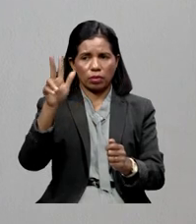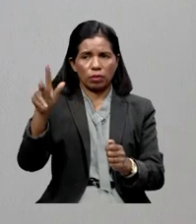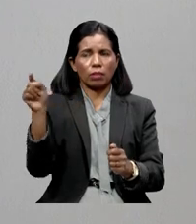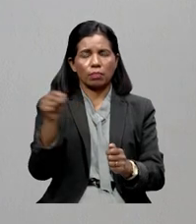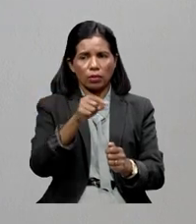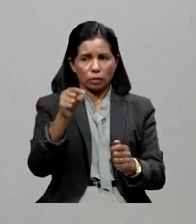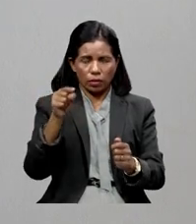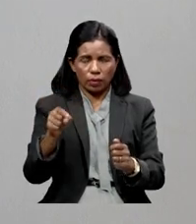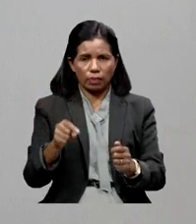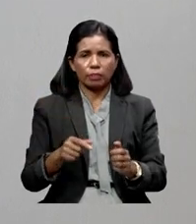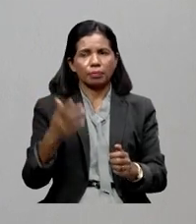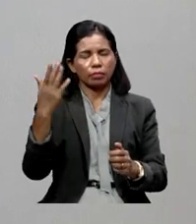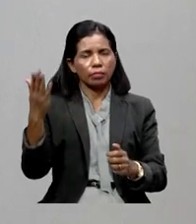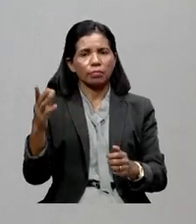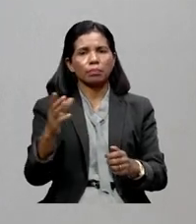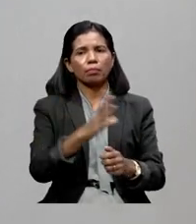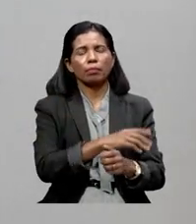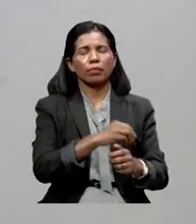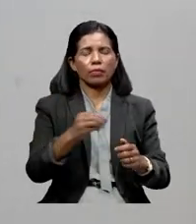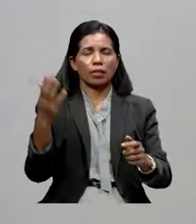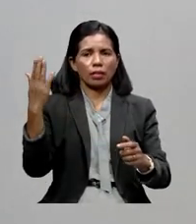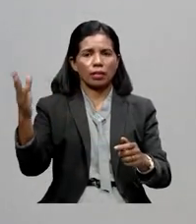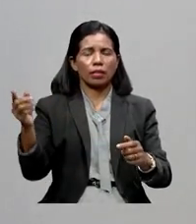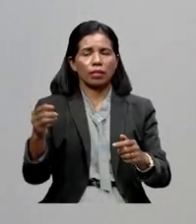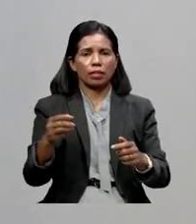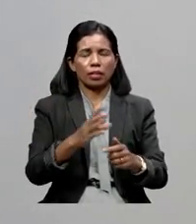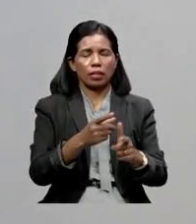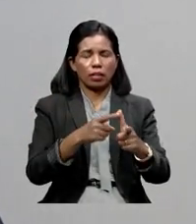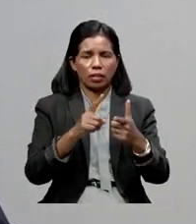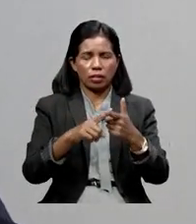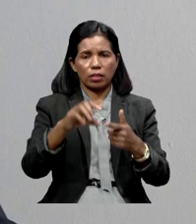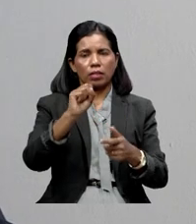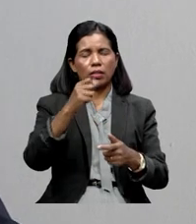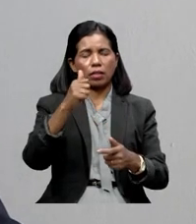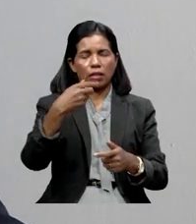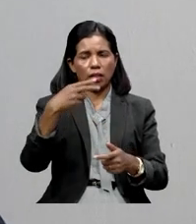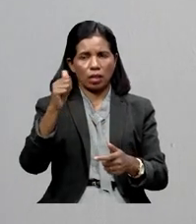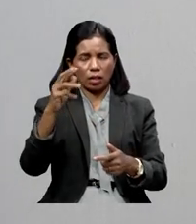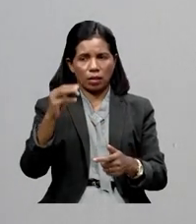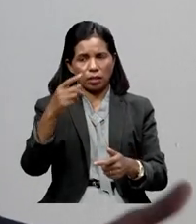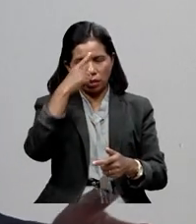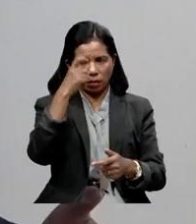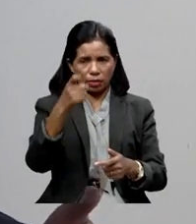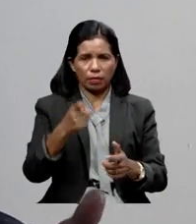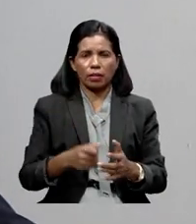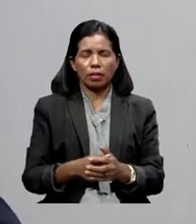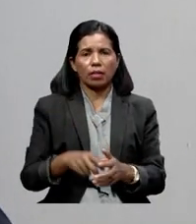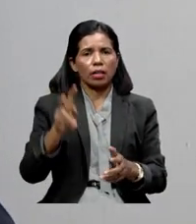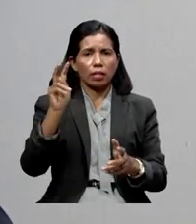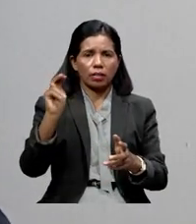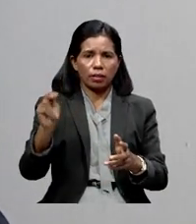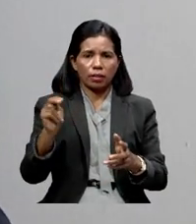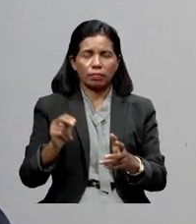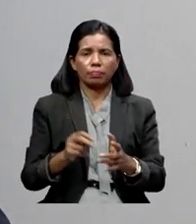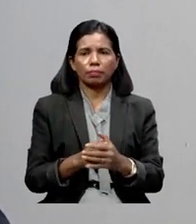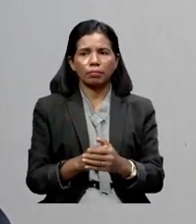12.3% iha parte equitika parte saham ni nian e tamane maka nian nu dari tane